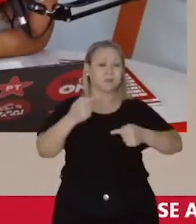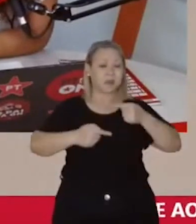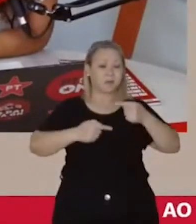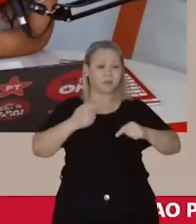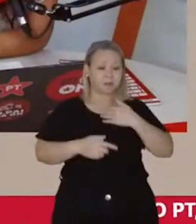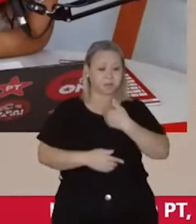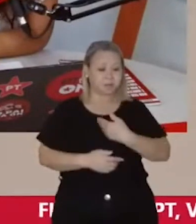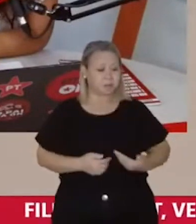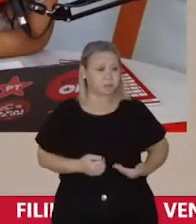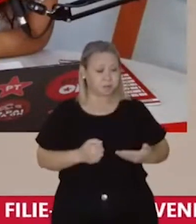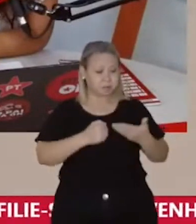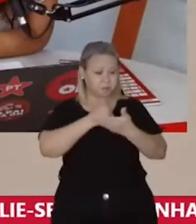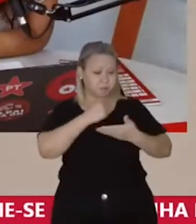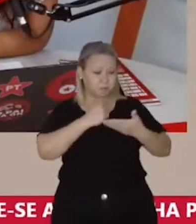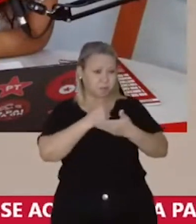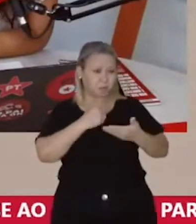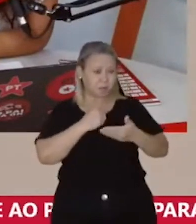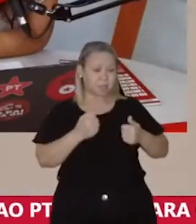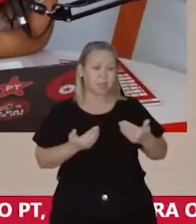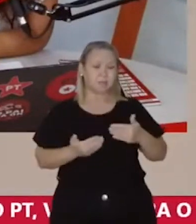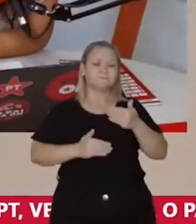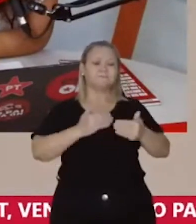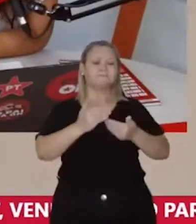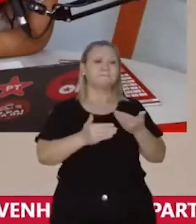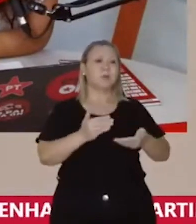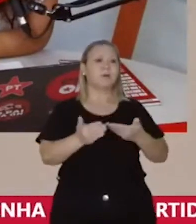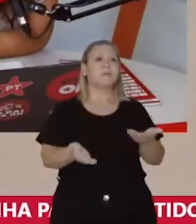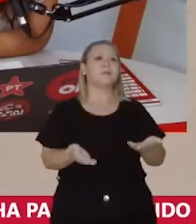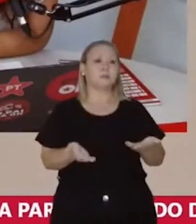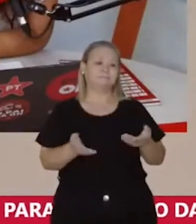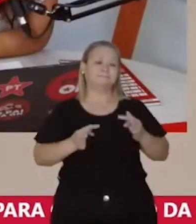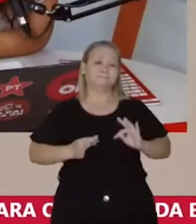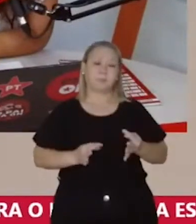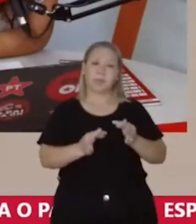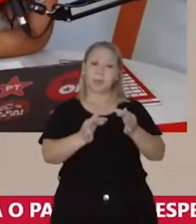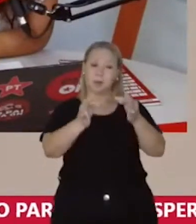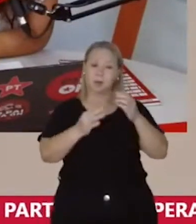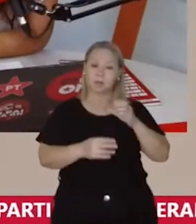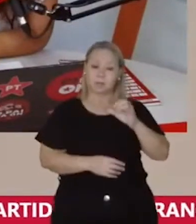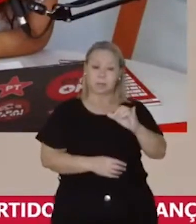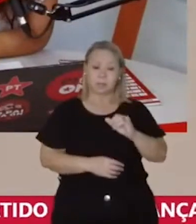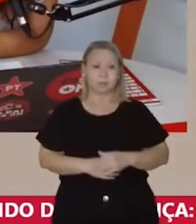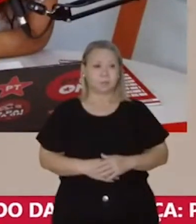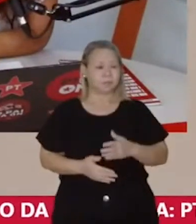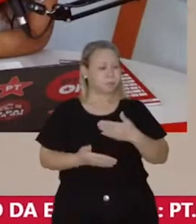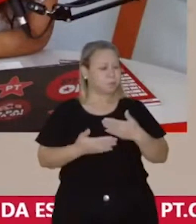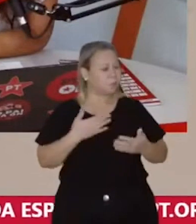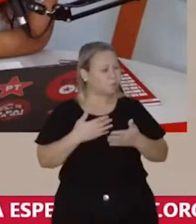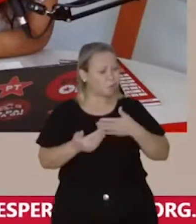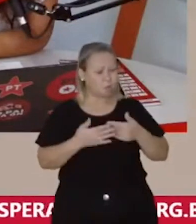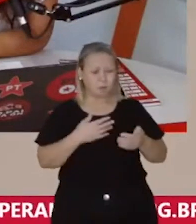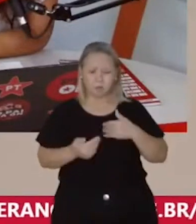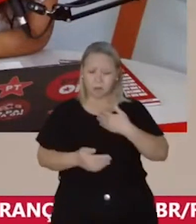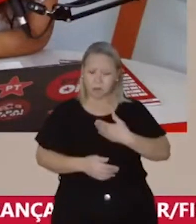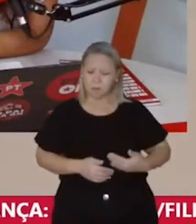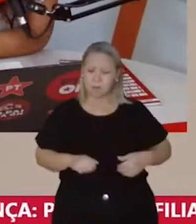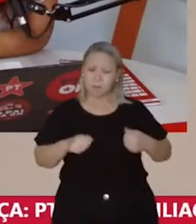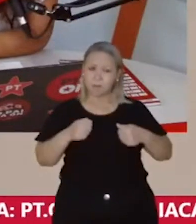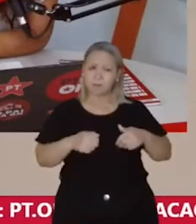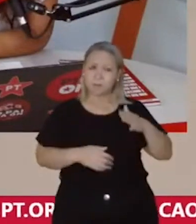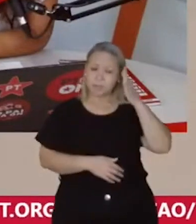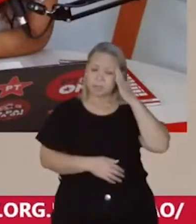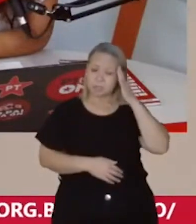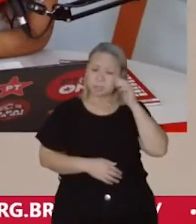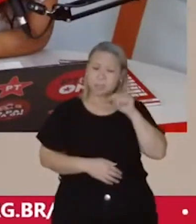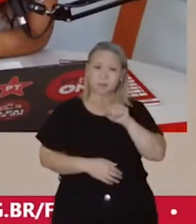fortemente embasadas no avanço científico e tecnológico. Qualquer governo que entra tem que ter isso em mente, certo? Porque as soluções são